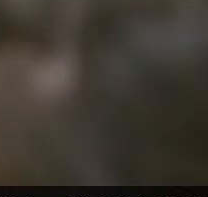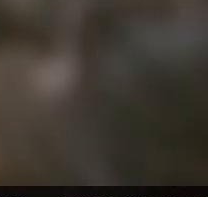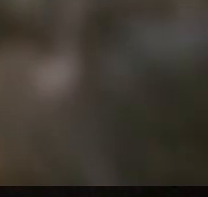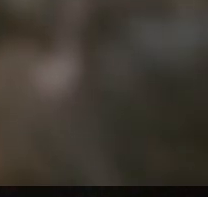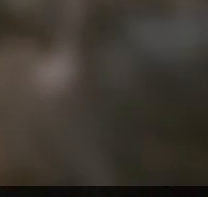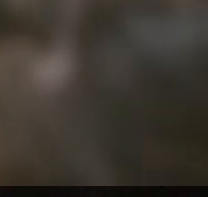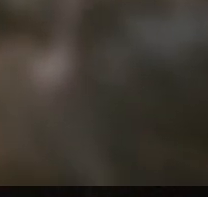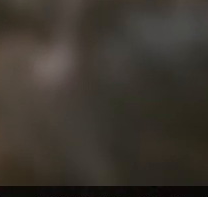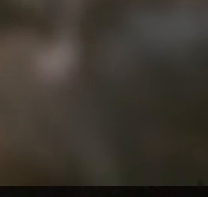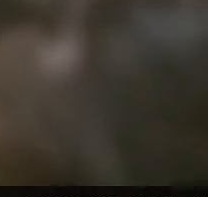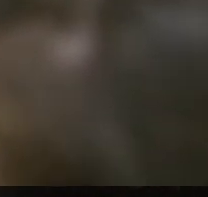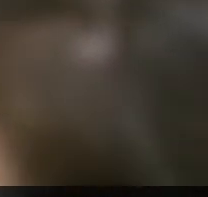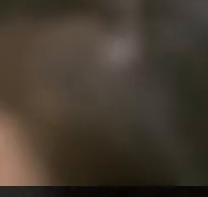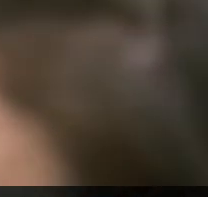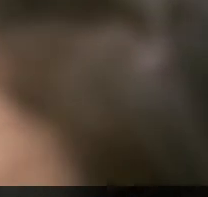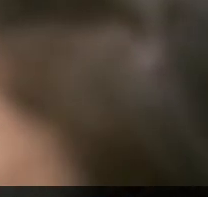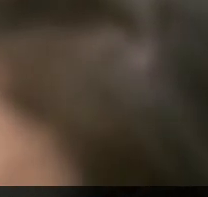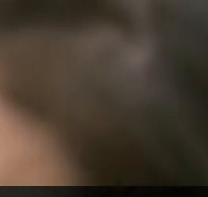aí